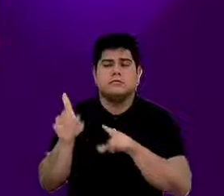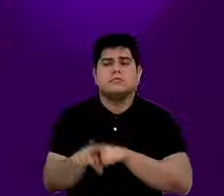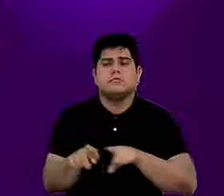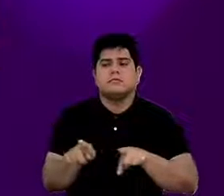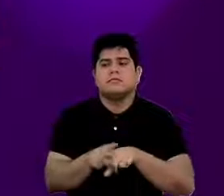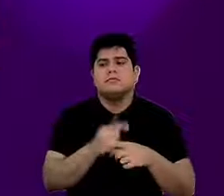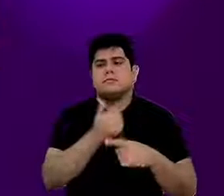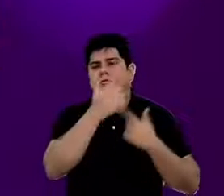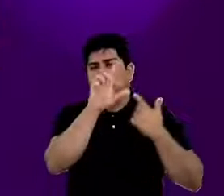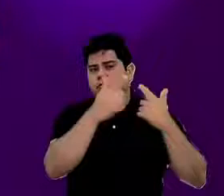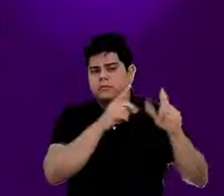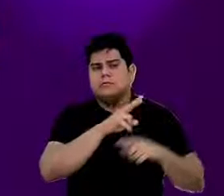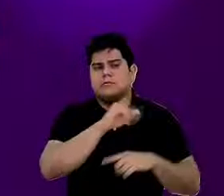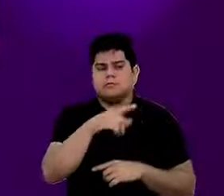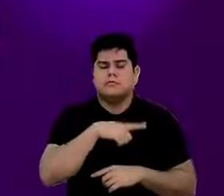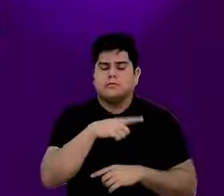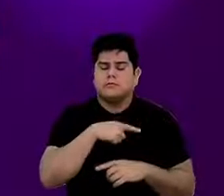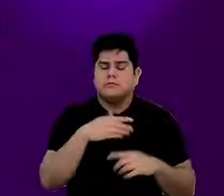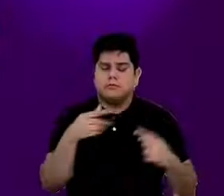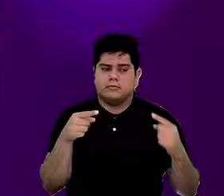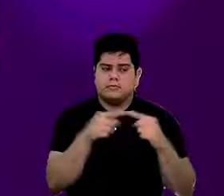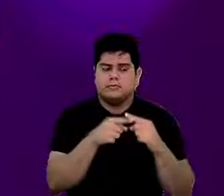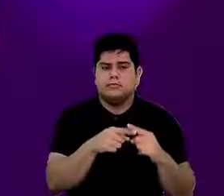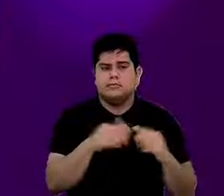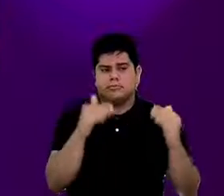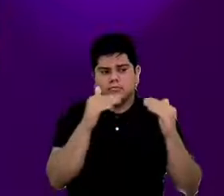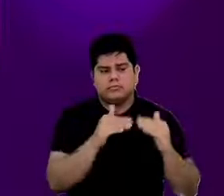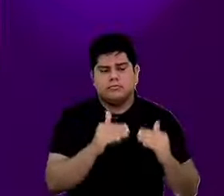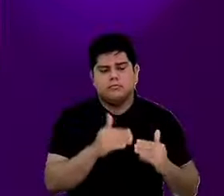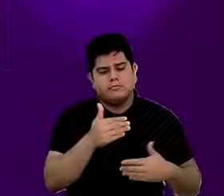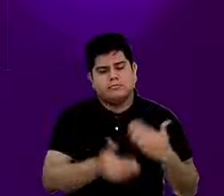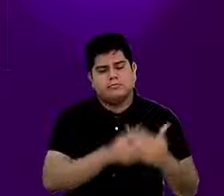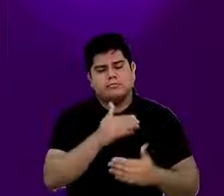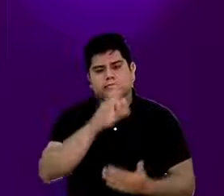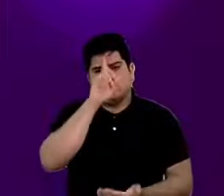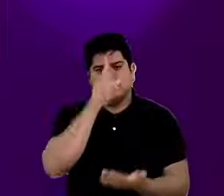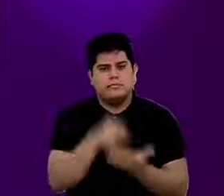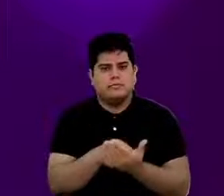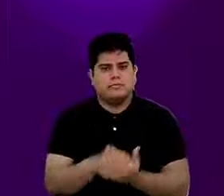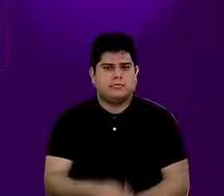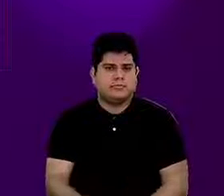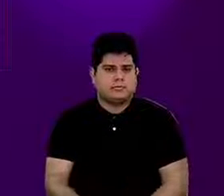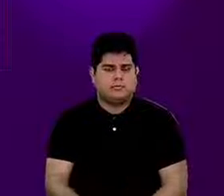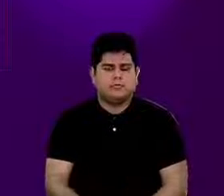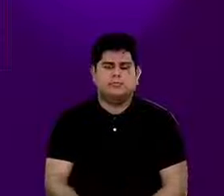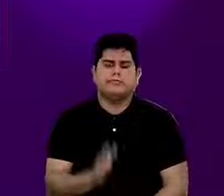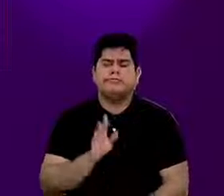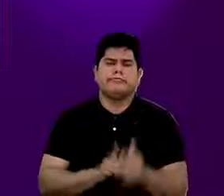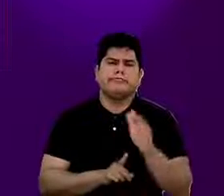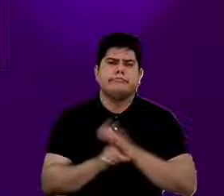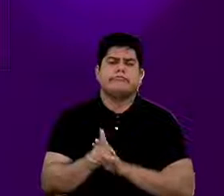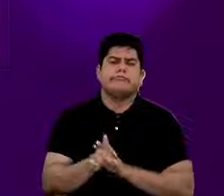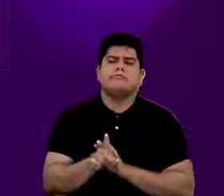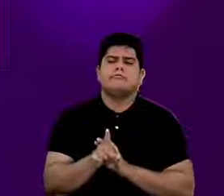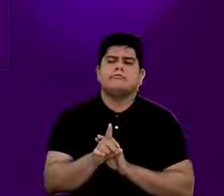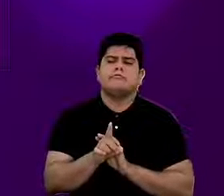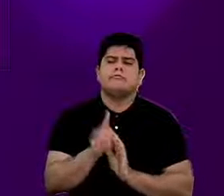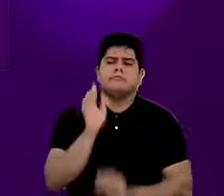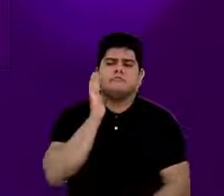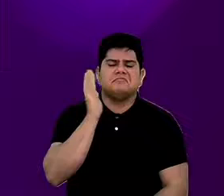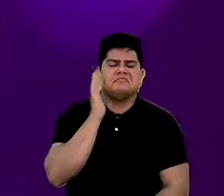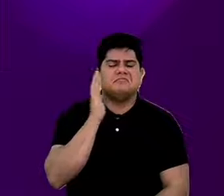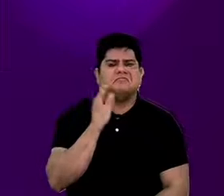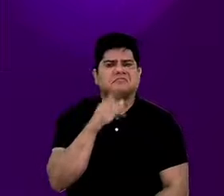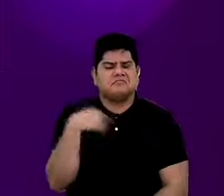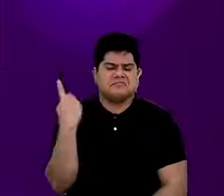outras abordagens vão ter que entrar em acordo no nosso processo decisório. E a pergunta que a gente se faz é: será